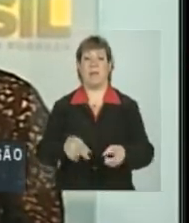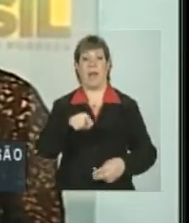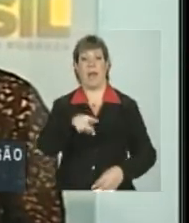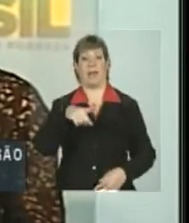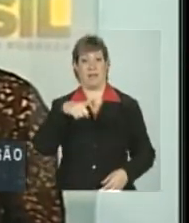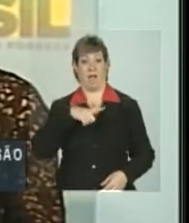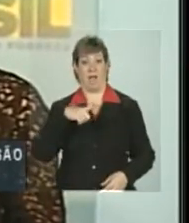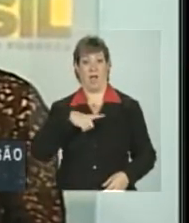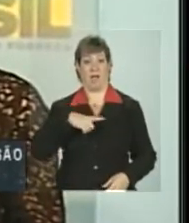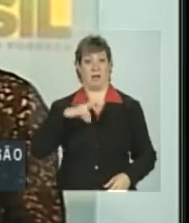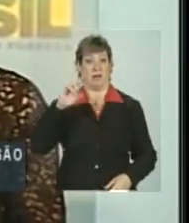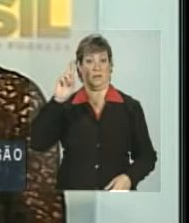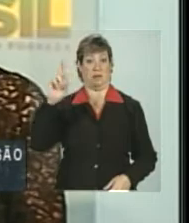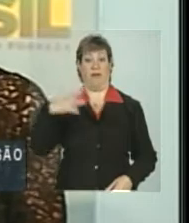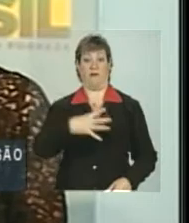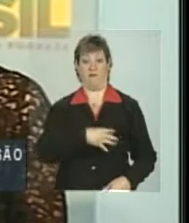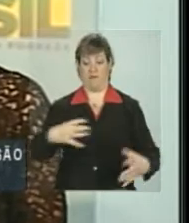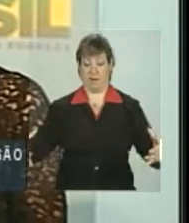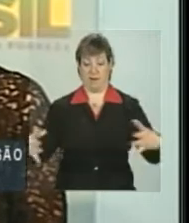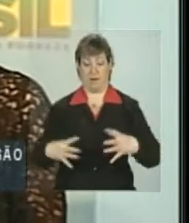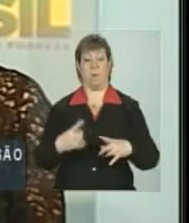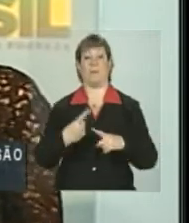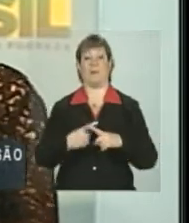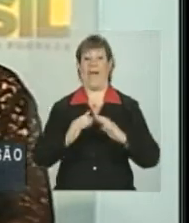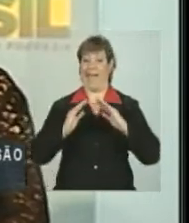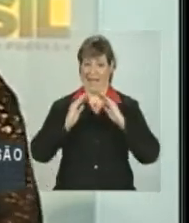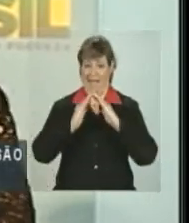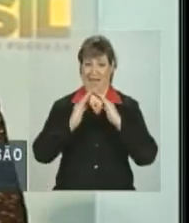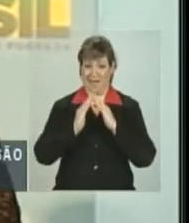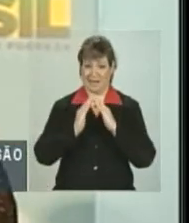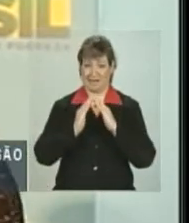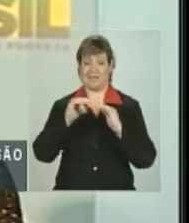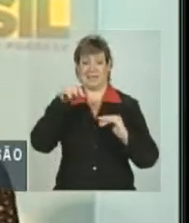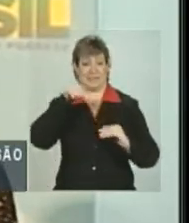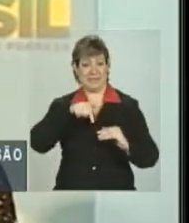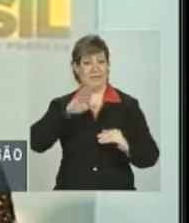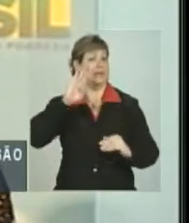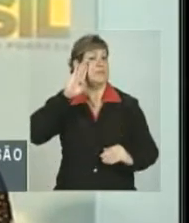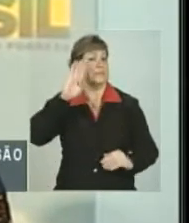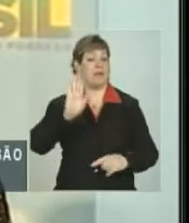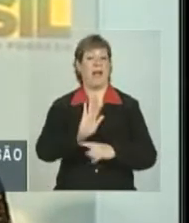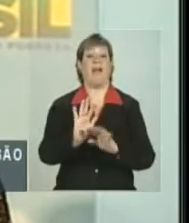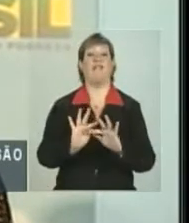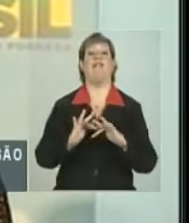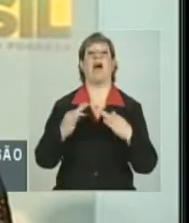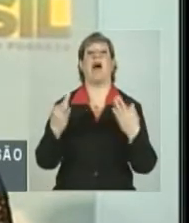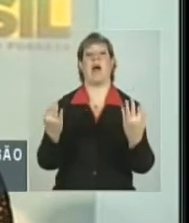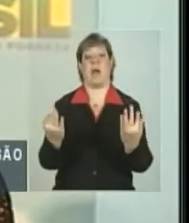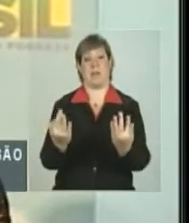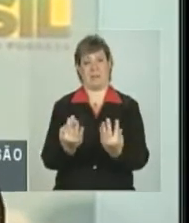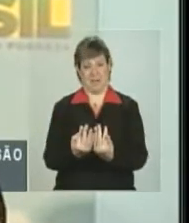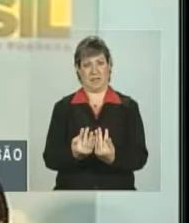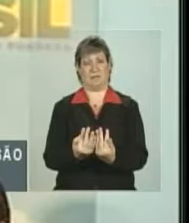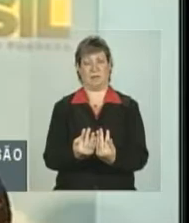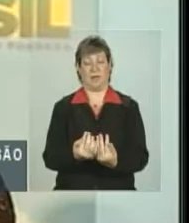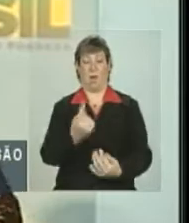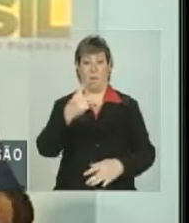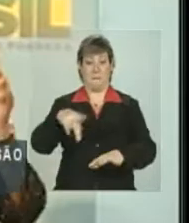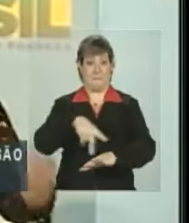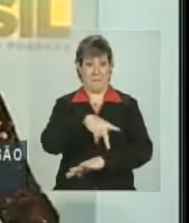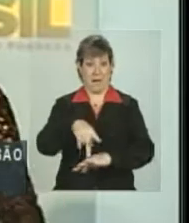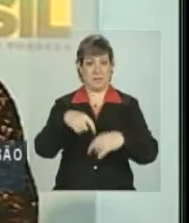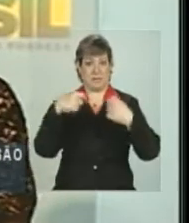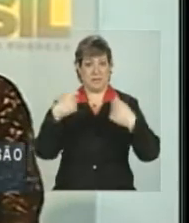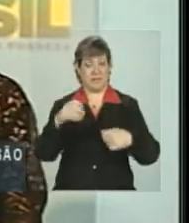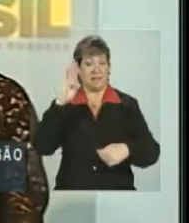tiver a guarda dos filhos. Porque a casa é um patrimônio, é da família. Um país tem de olhar para